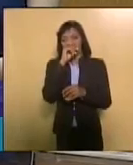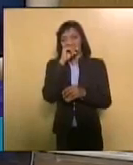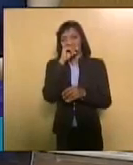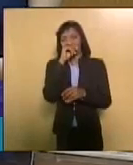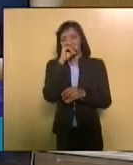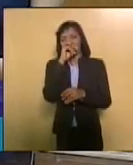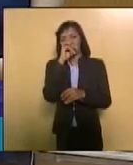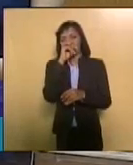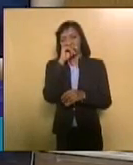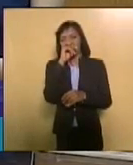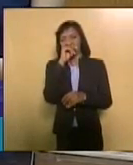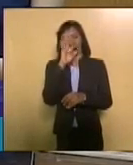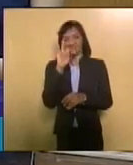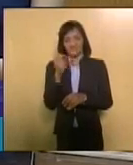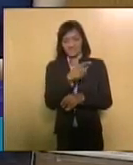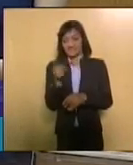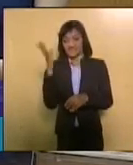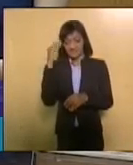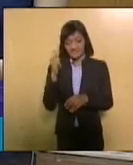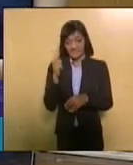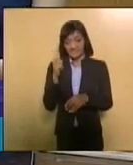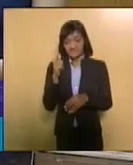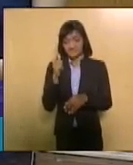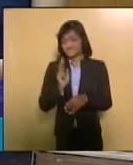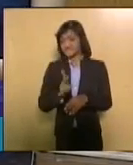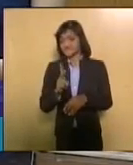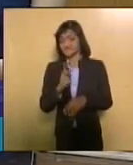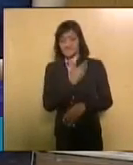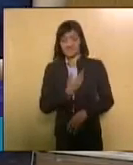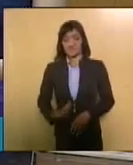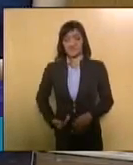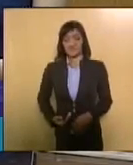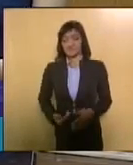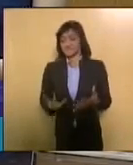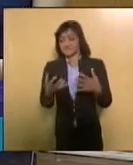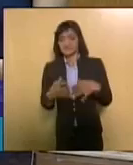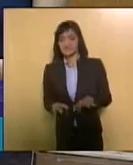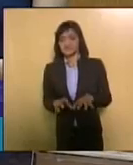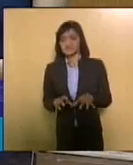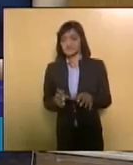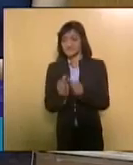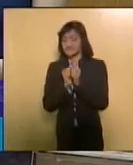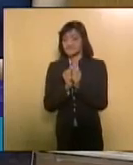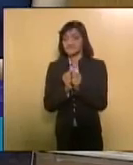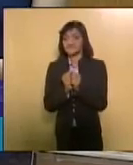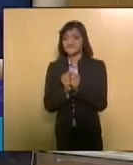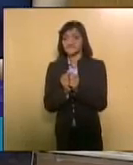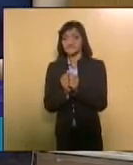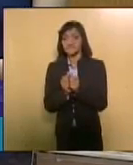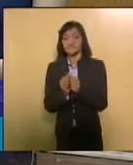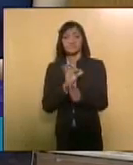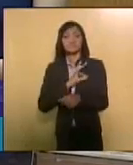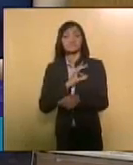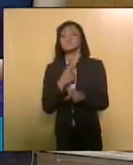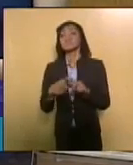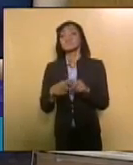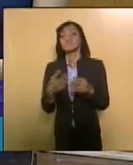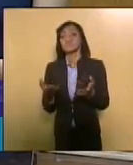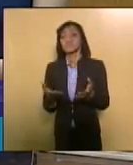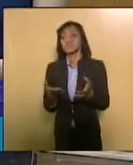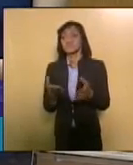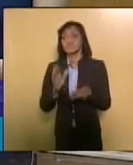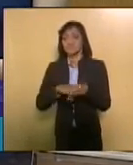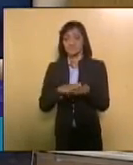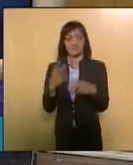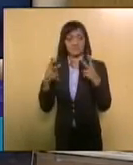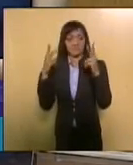uma agenda maldita Geralmente os governantes querem distância da agenda de Segurança Pública por quê Porque ali no máximo a vitória